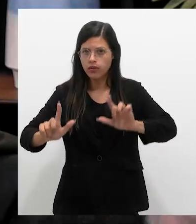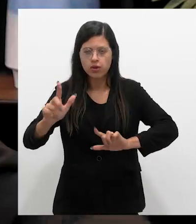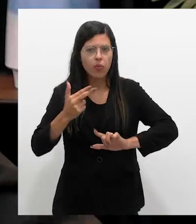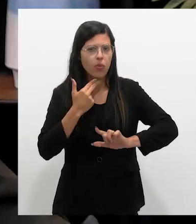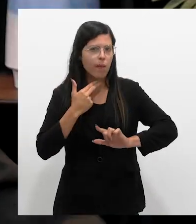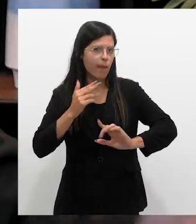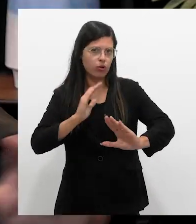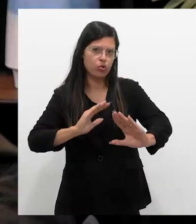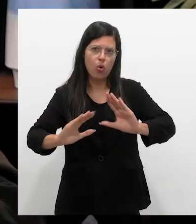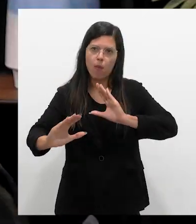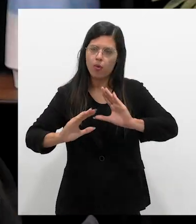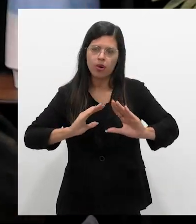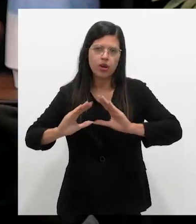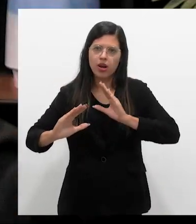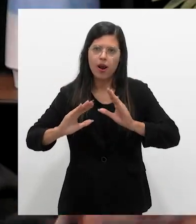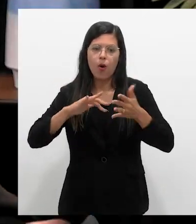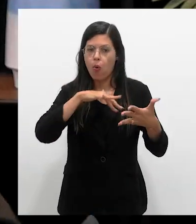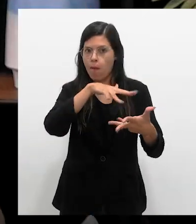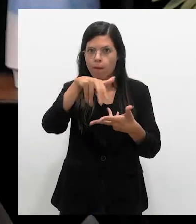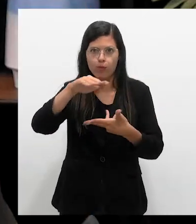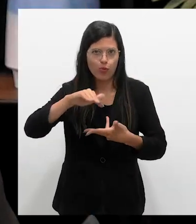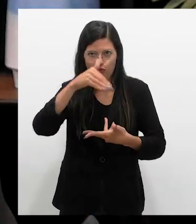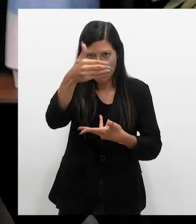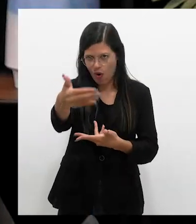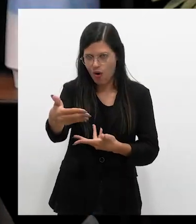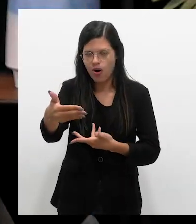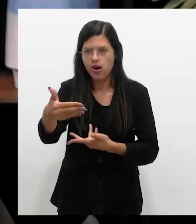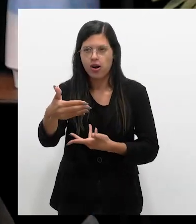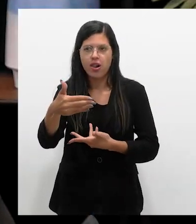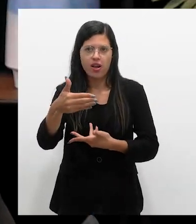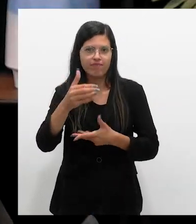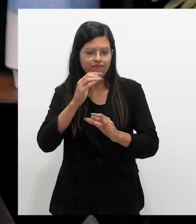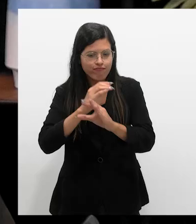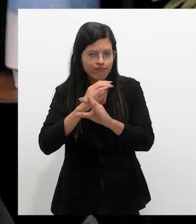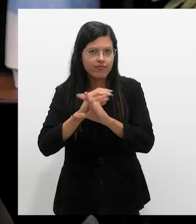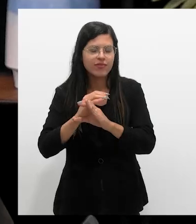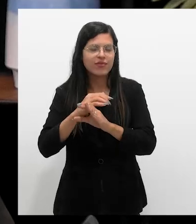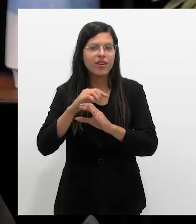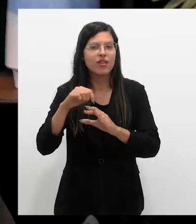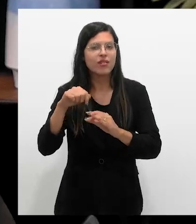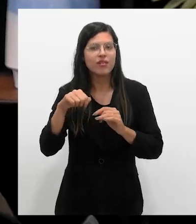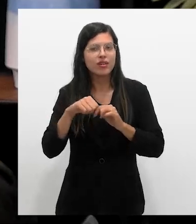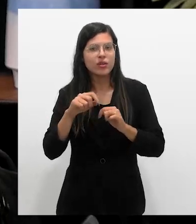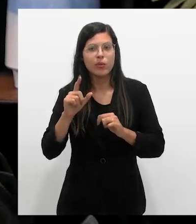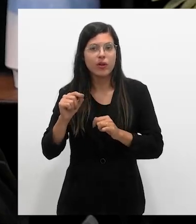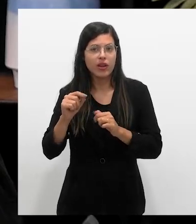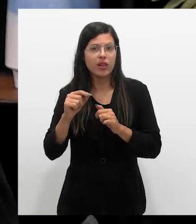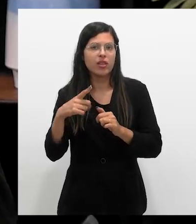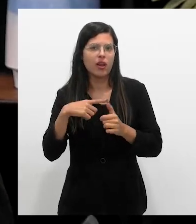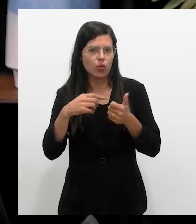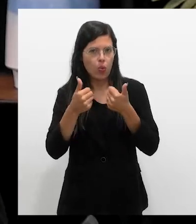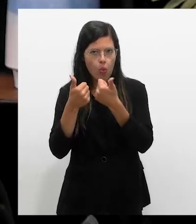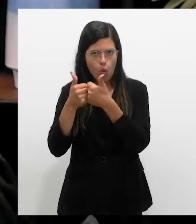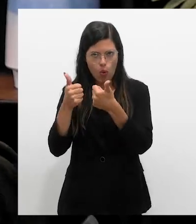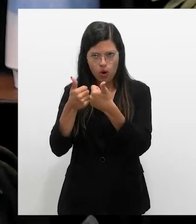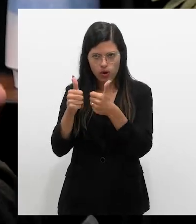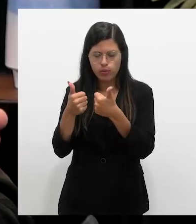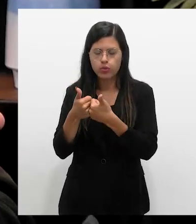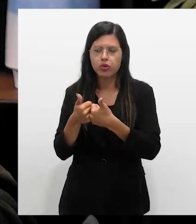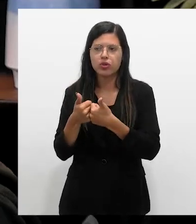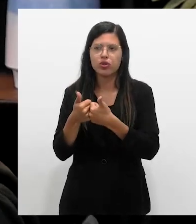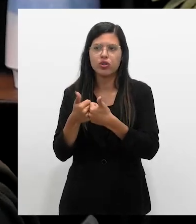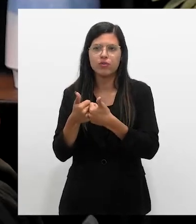ver televisão, não podem se comunicar com o mundo externo. Eles ficam incomunicáveis durante. Então, o que eles fazem? Pegam